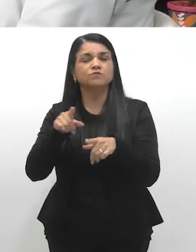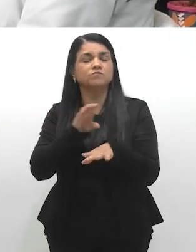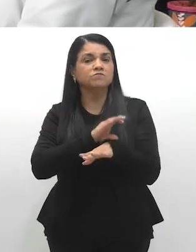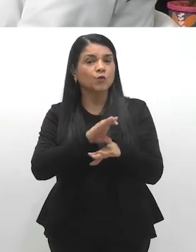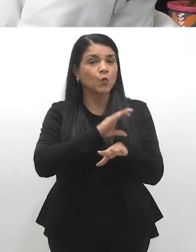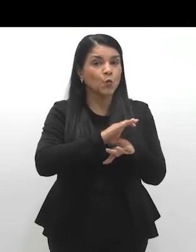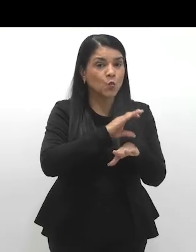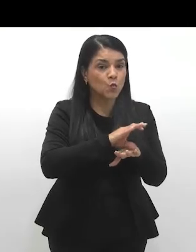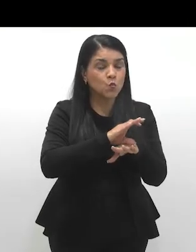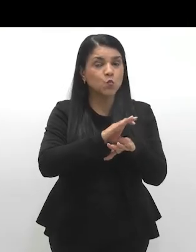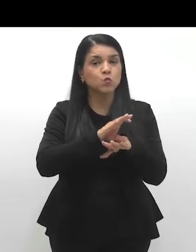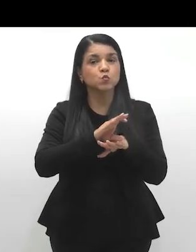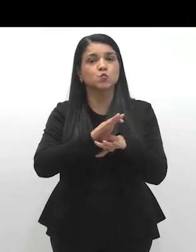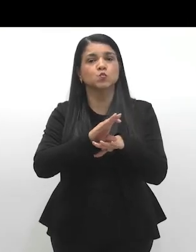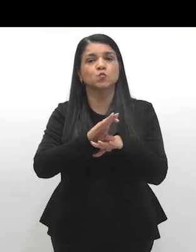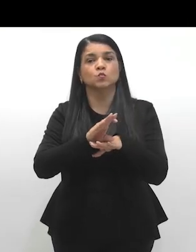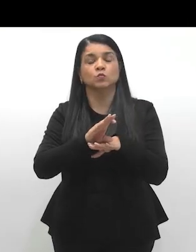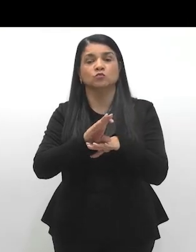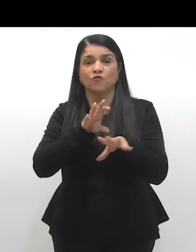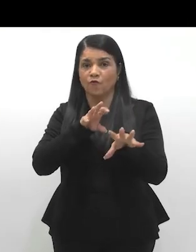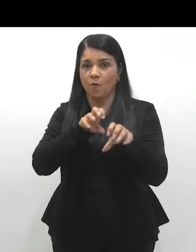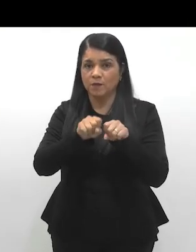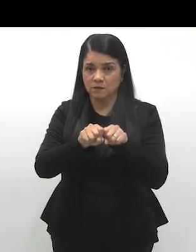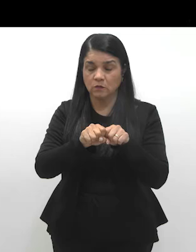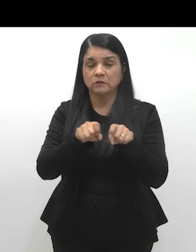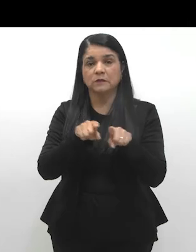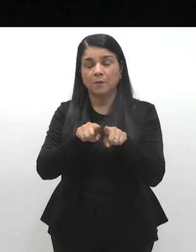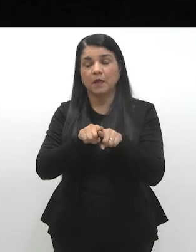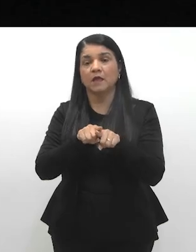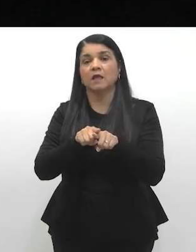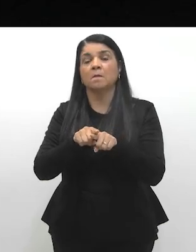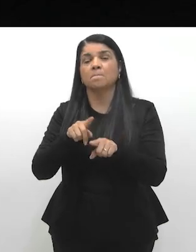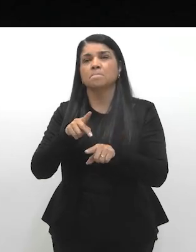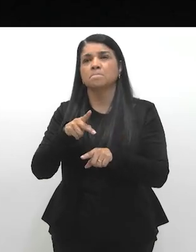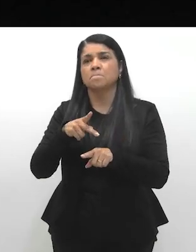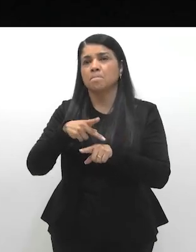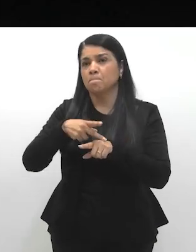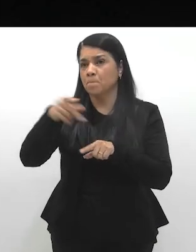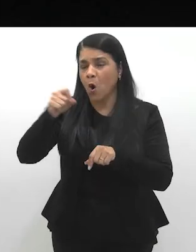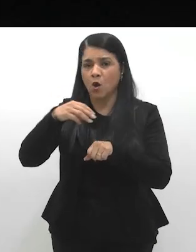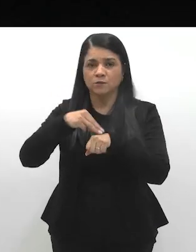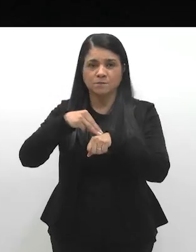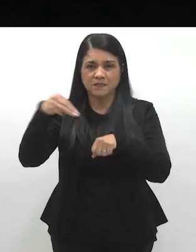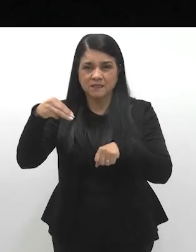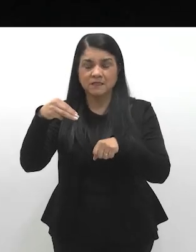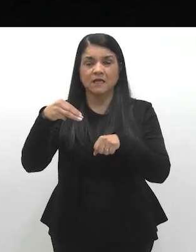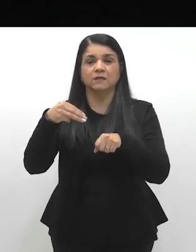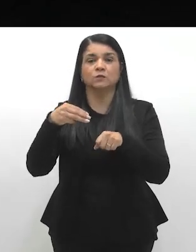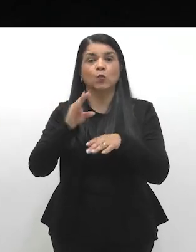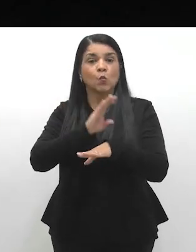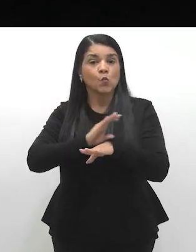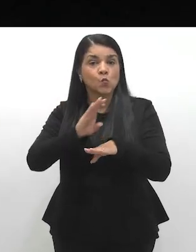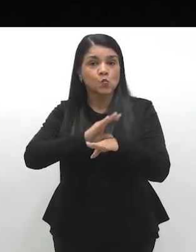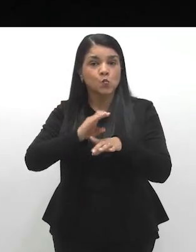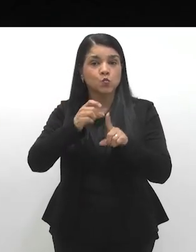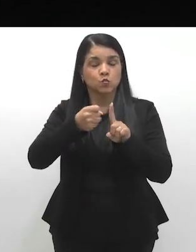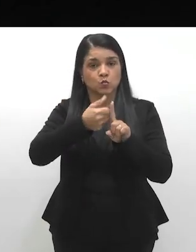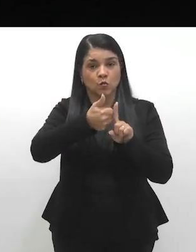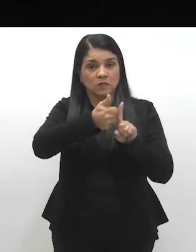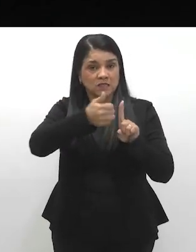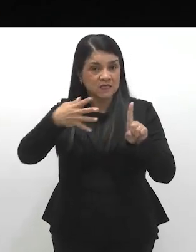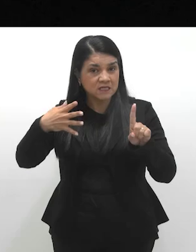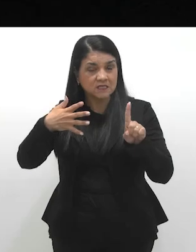cursos que vocês oferecem de graduação, também tem pós e mestrado? Temos pós-mestrado, cursos de extensão nas